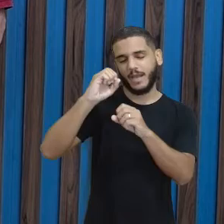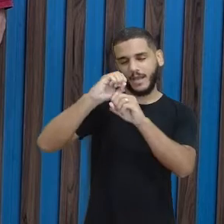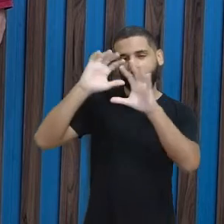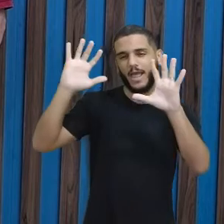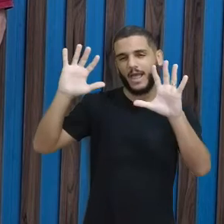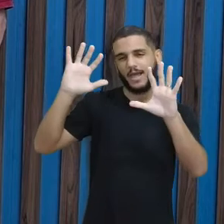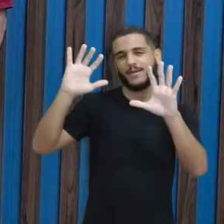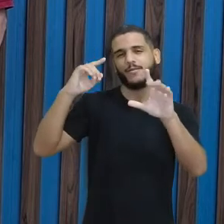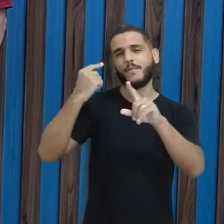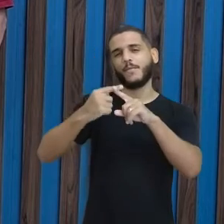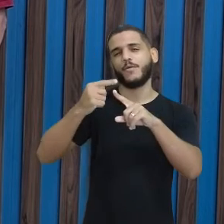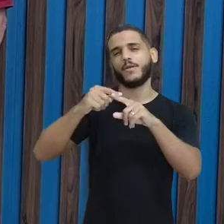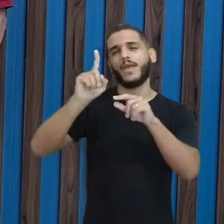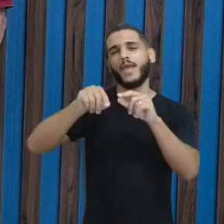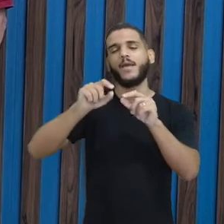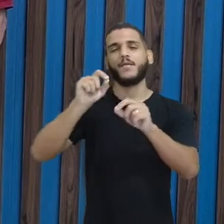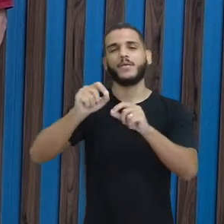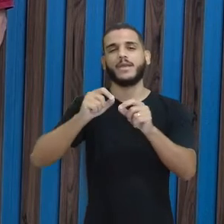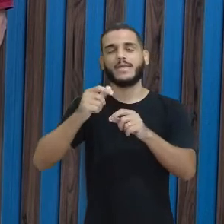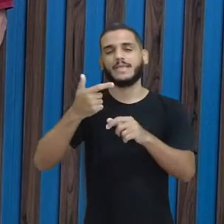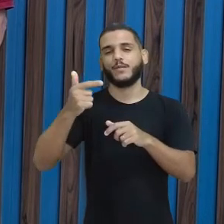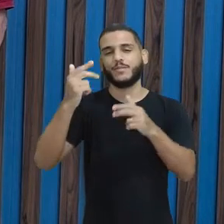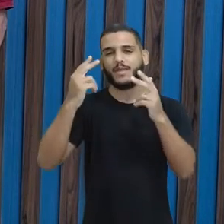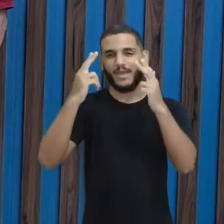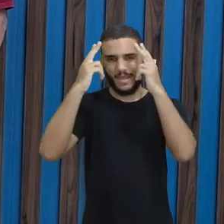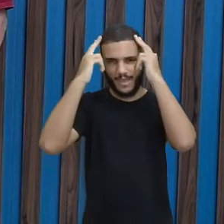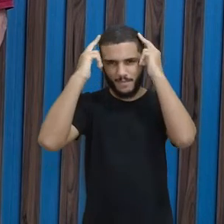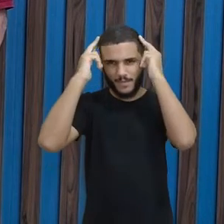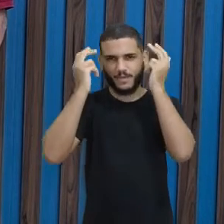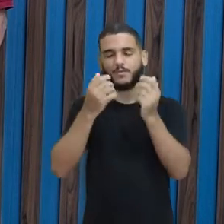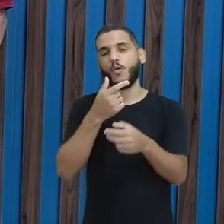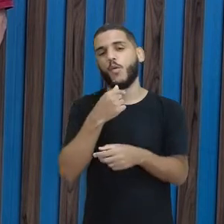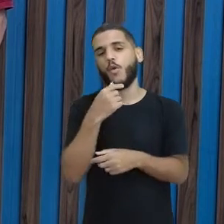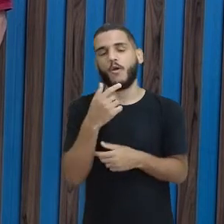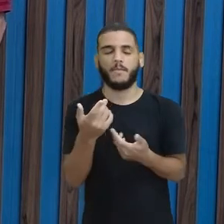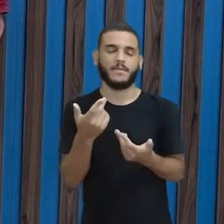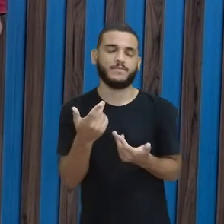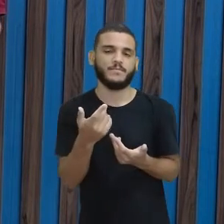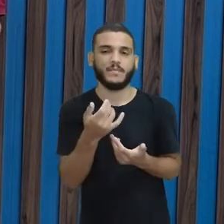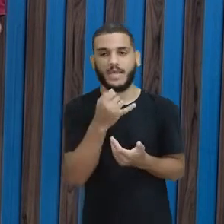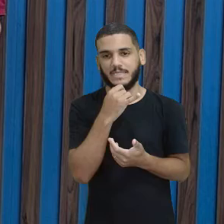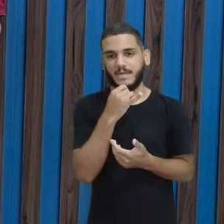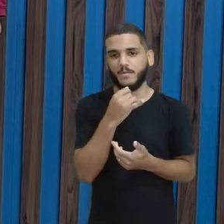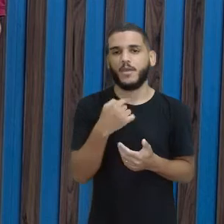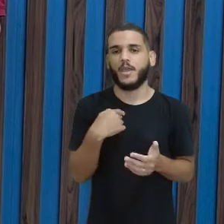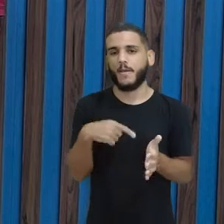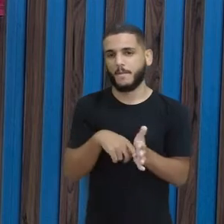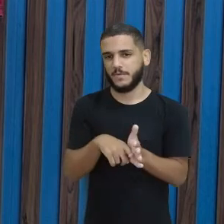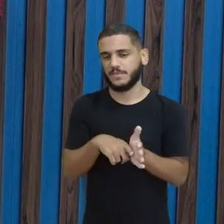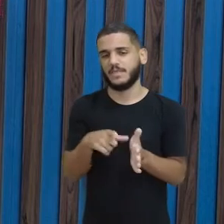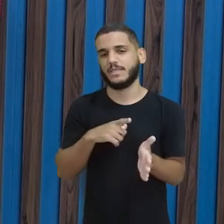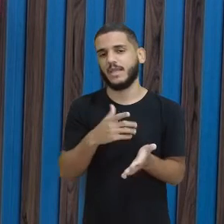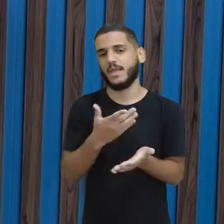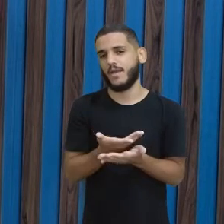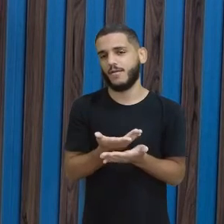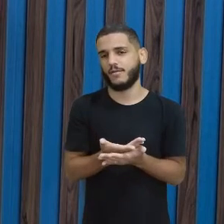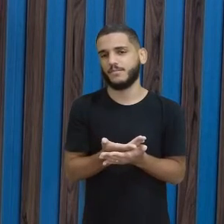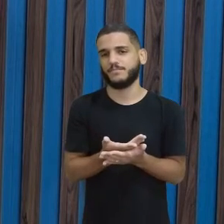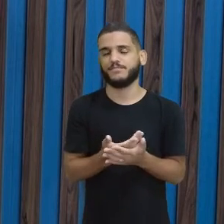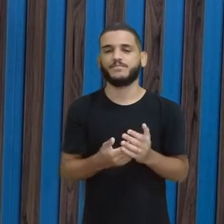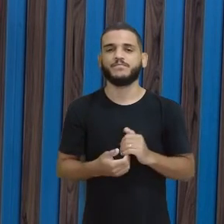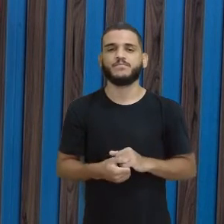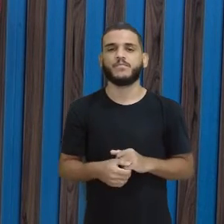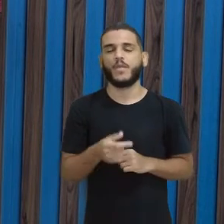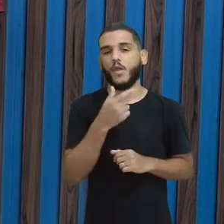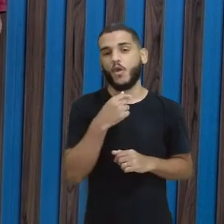acontece de ser calvo, né? Porque acontece o homem, por exemplo, né? Para curiosidade genética, né? Que eu fui pesquisar para ter essa aula, né? Observe que o homem